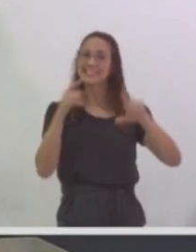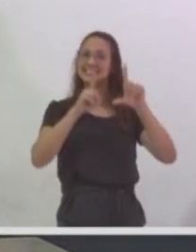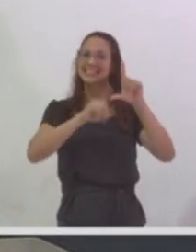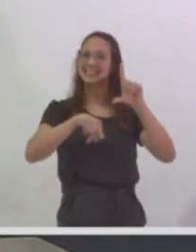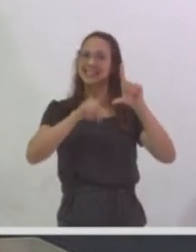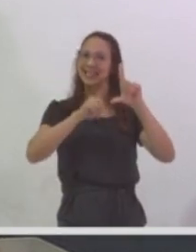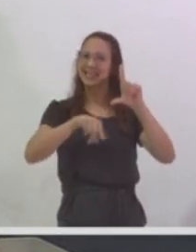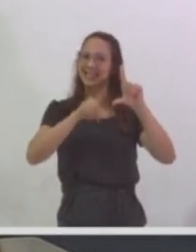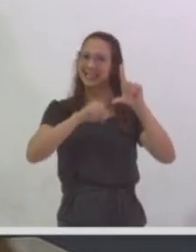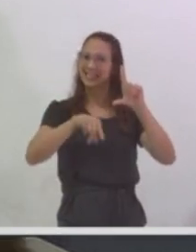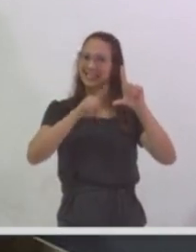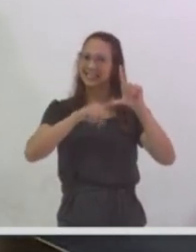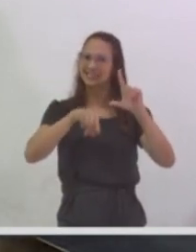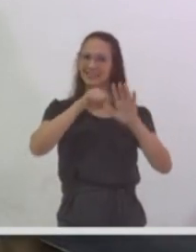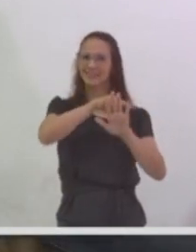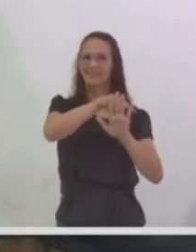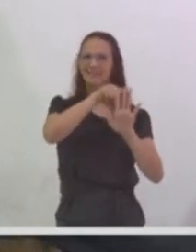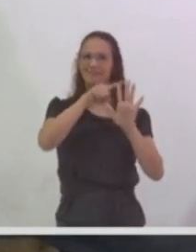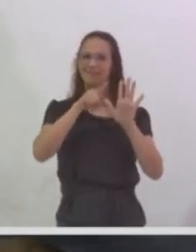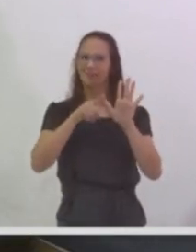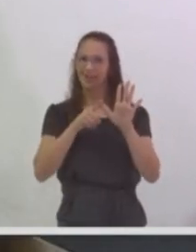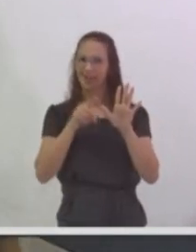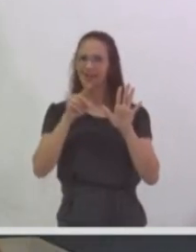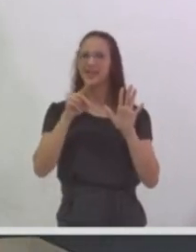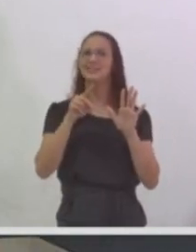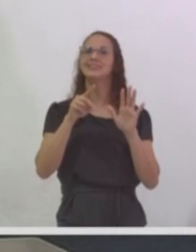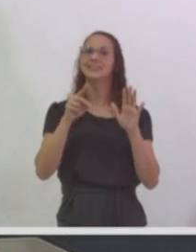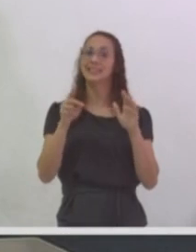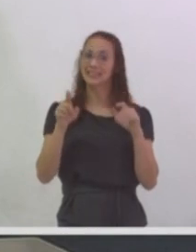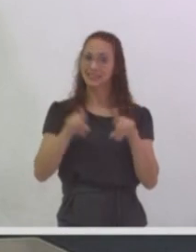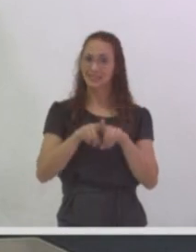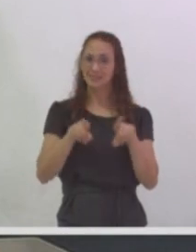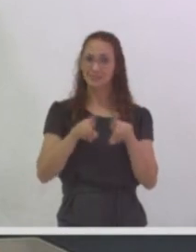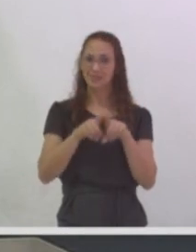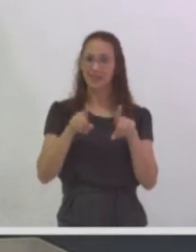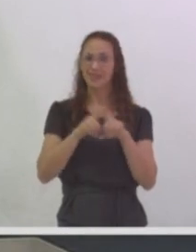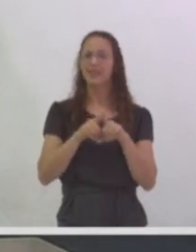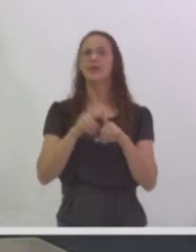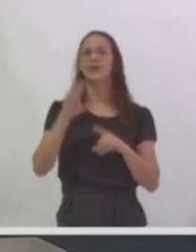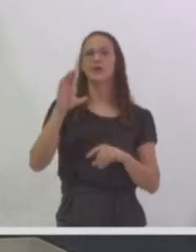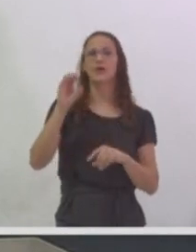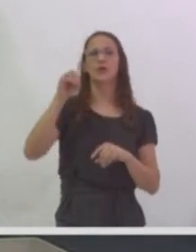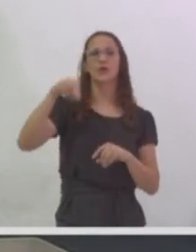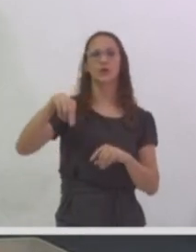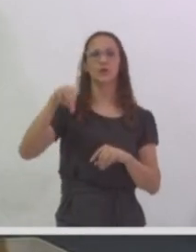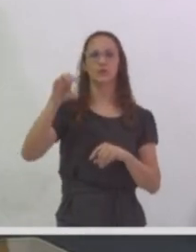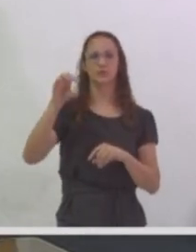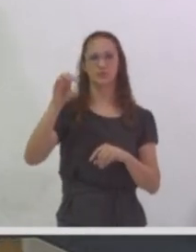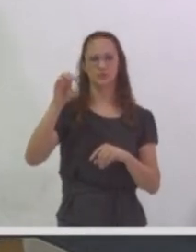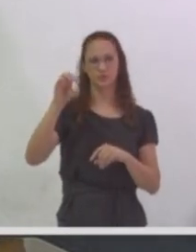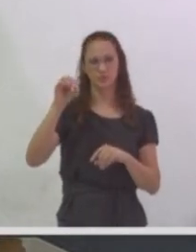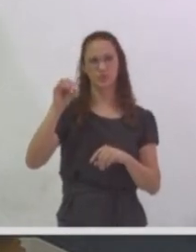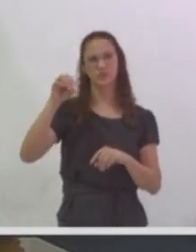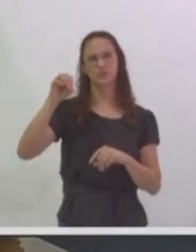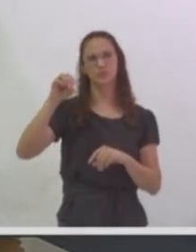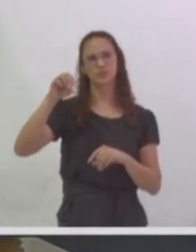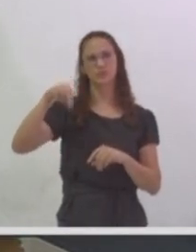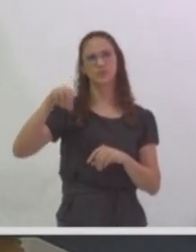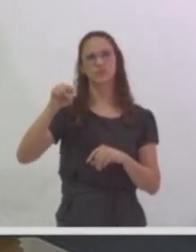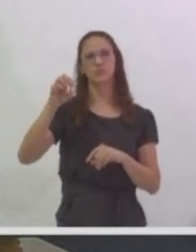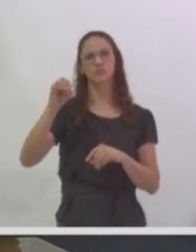as vogais e são as consoantes. Nós vimos isso na aula passada e vamos rever agora para reforçar esse